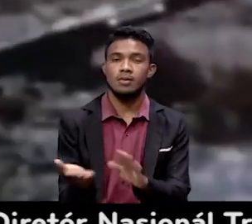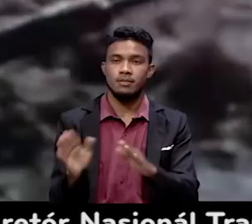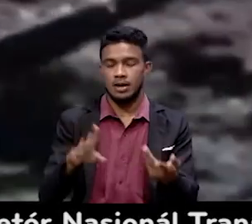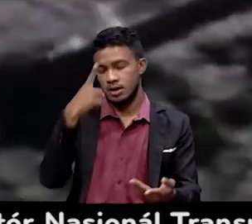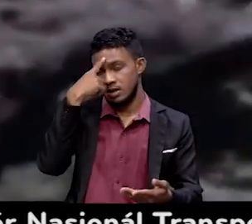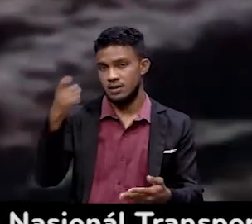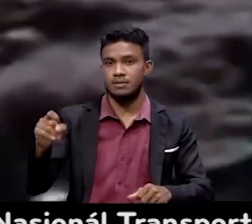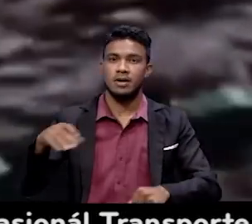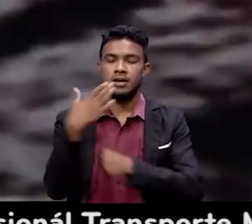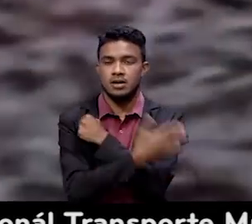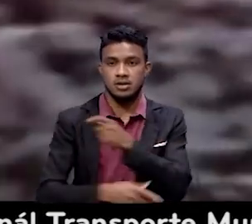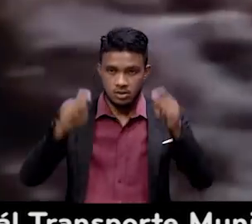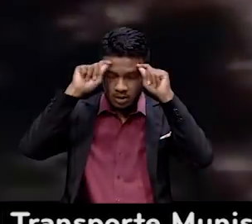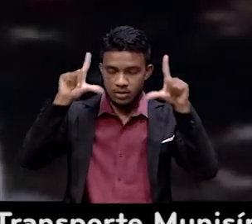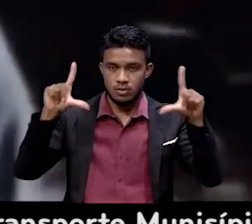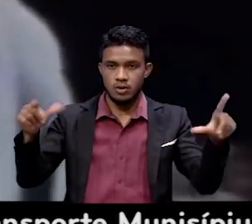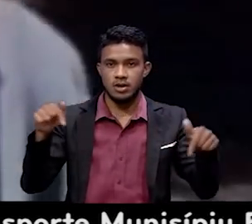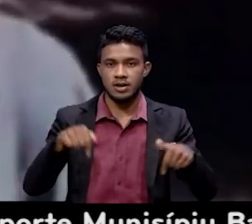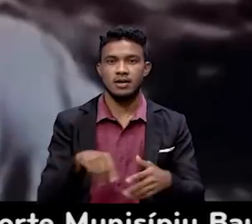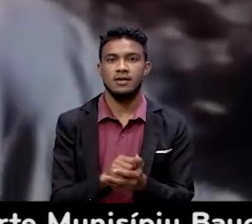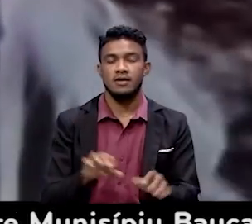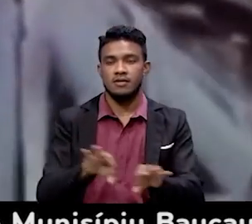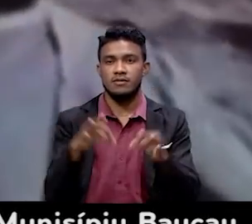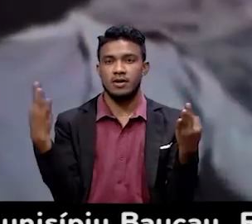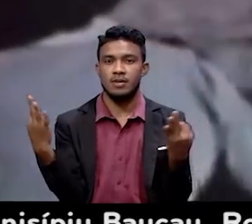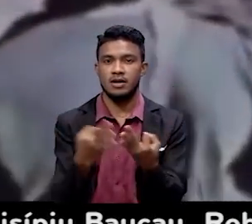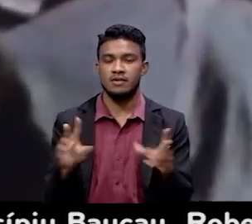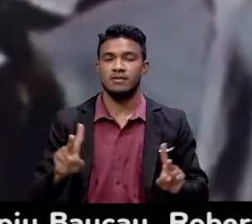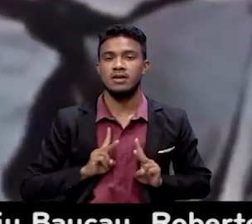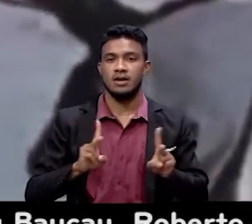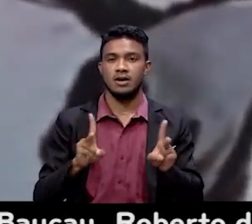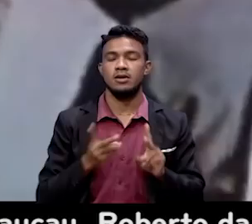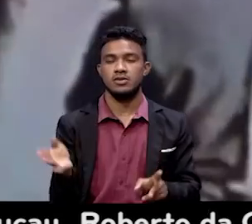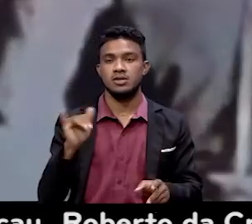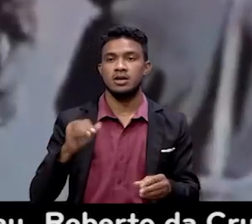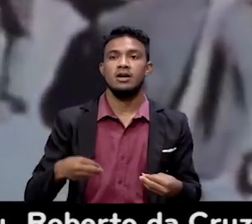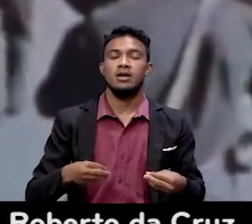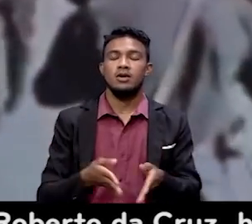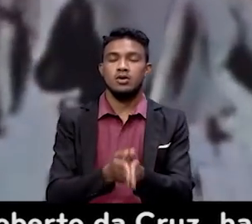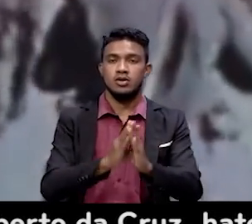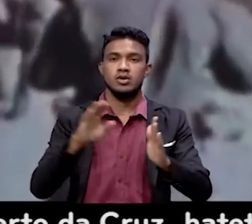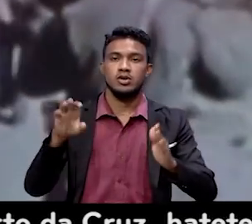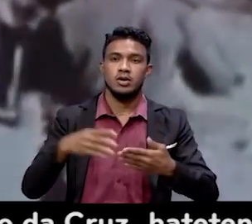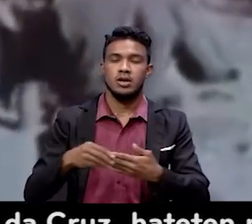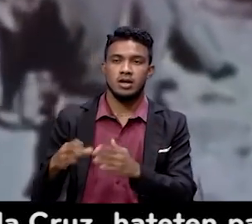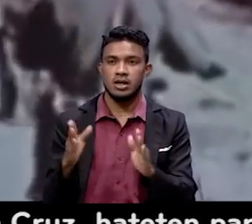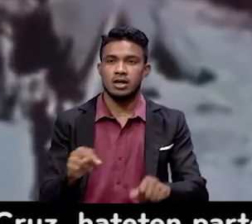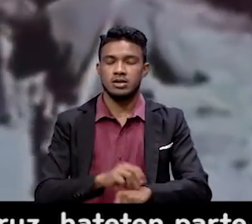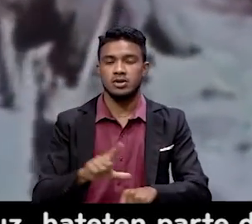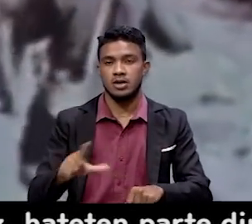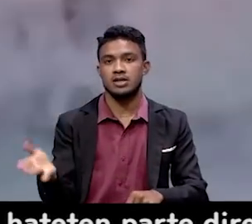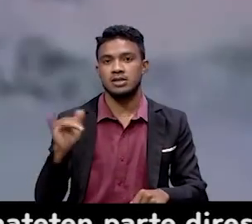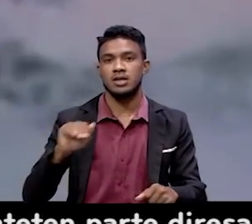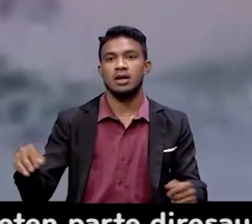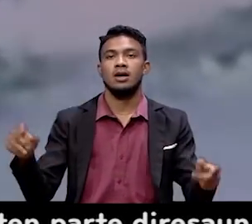sosa ema ida ne vida. Tamba ne familia martir no veterano sira husu ba líder nasional sira, atu unidade na